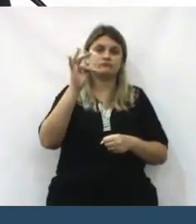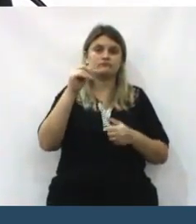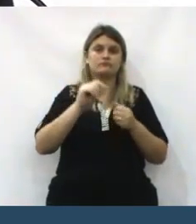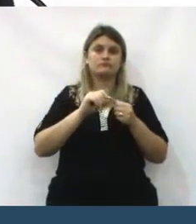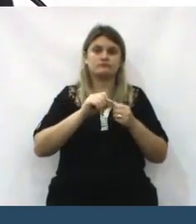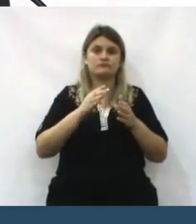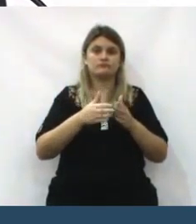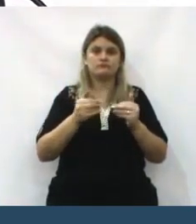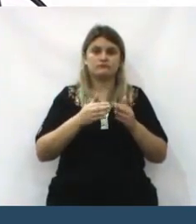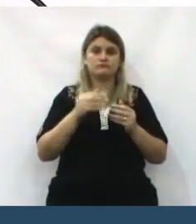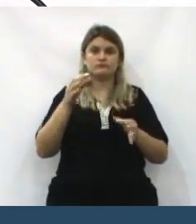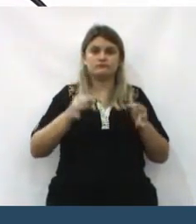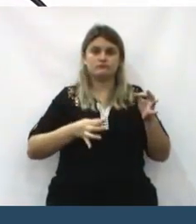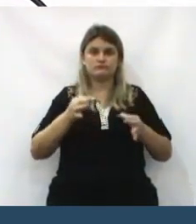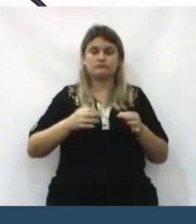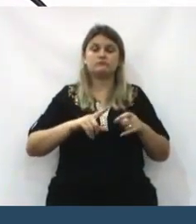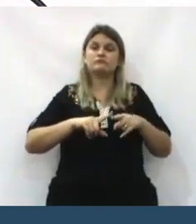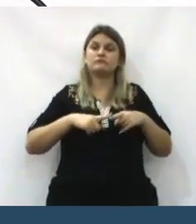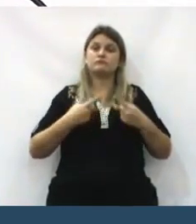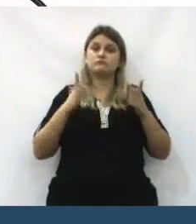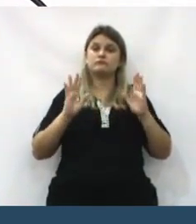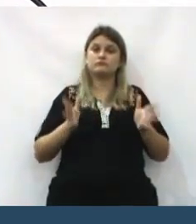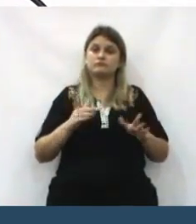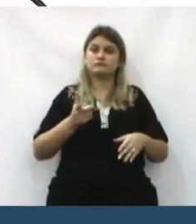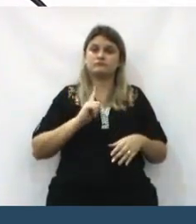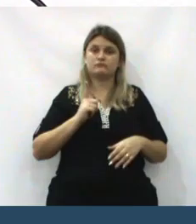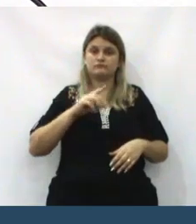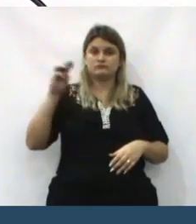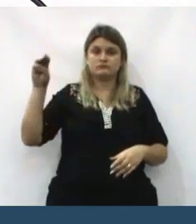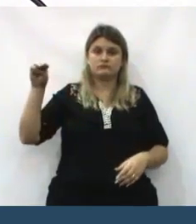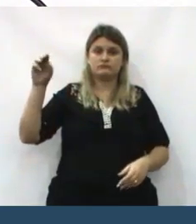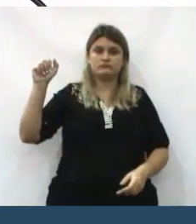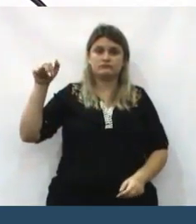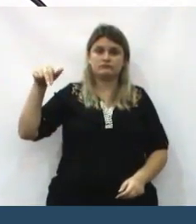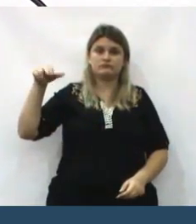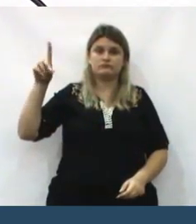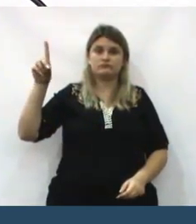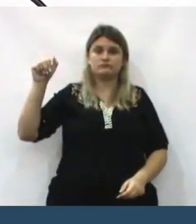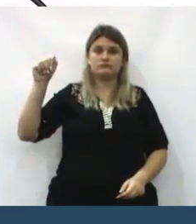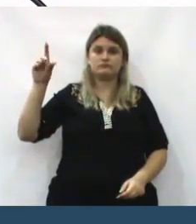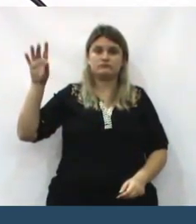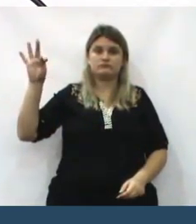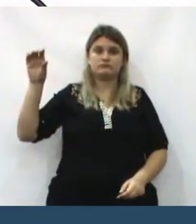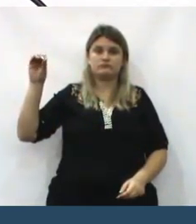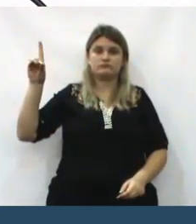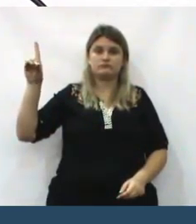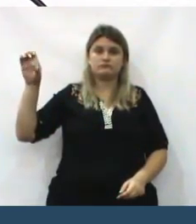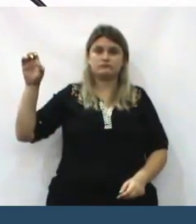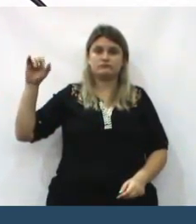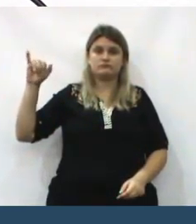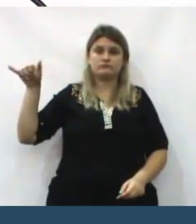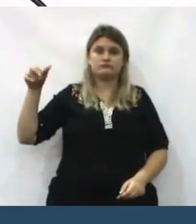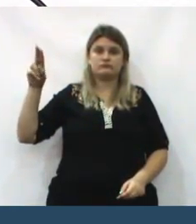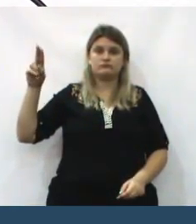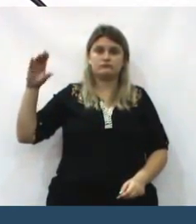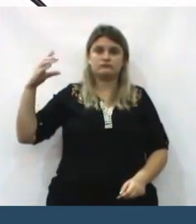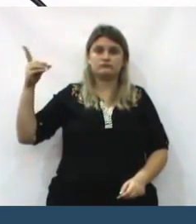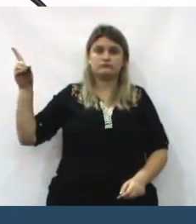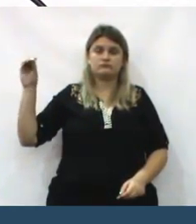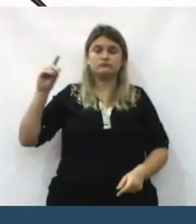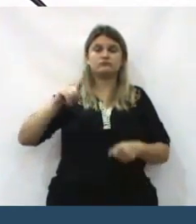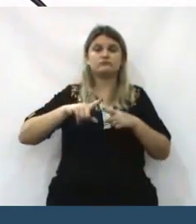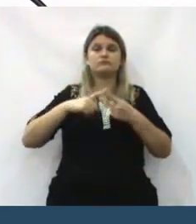procurar via judicial. Mas já existe um mandato de injunção, dizendo que tem que aplicar essa lei. Já existe um mandato de